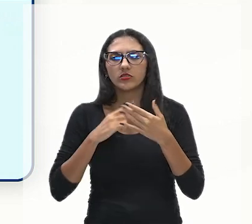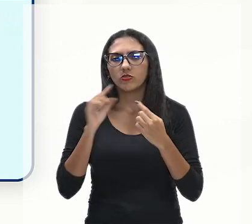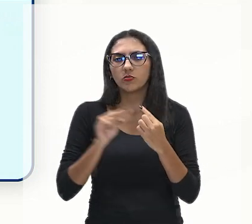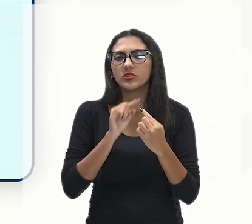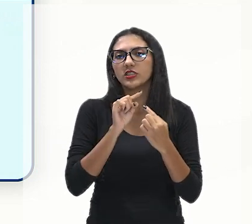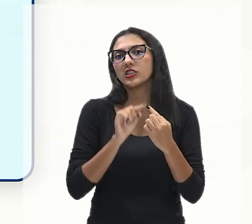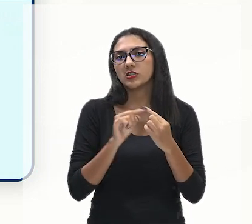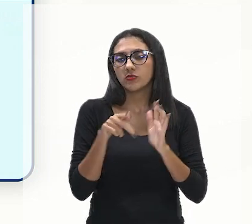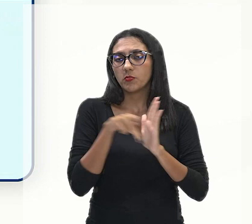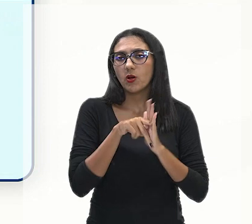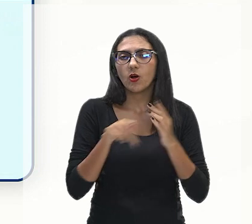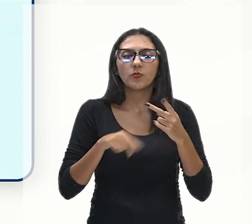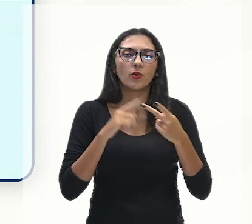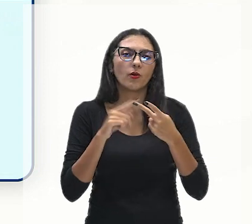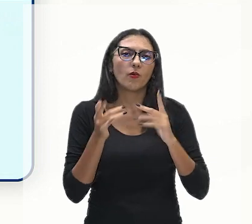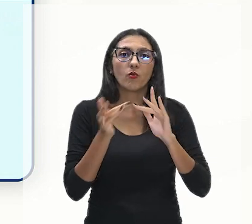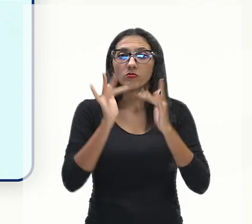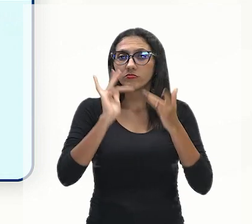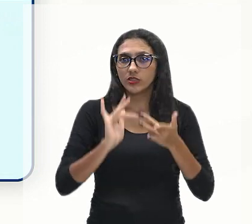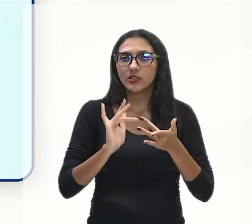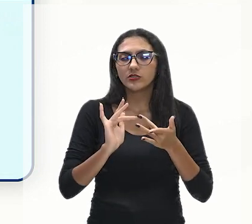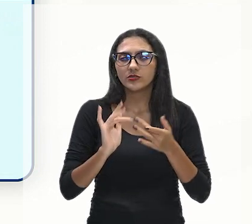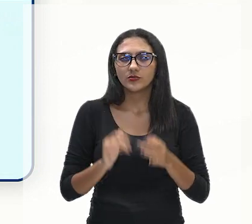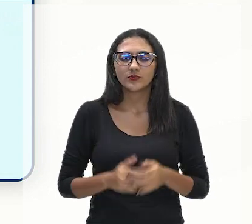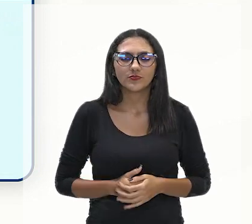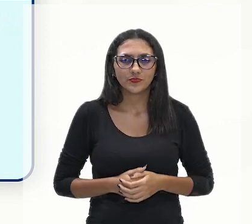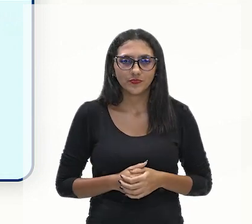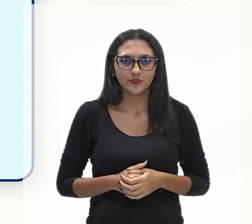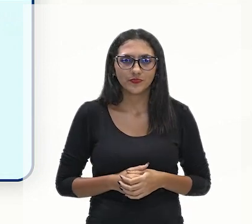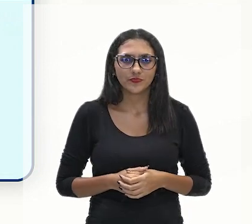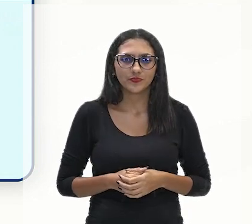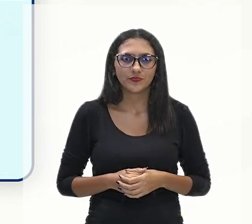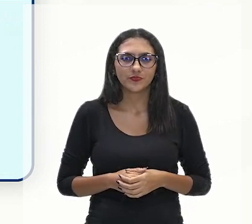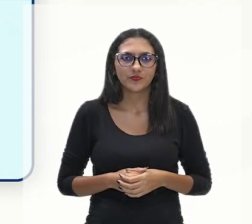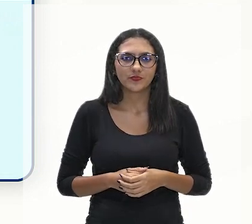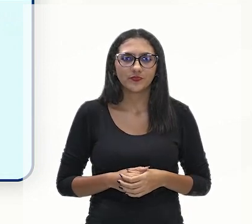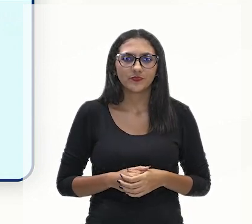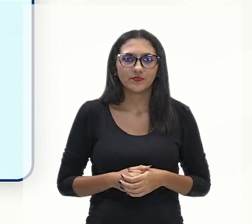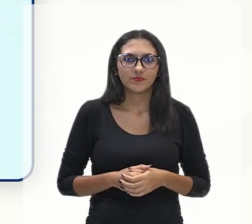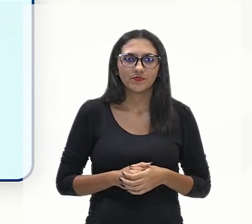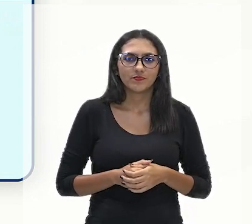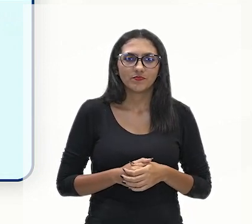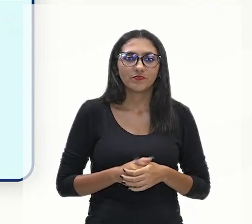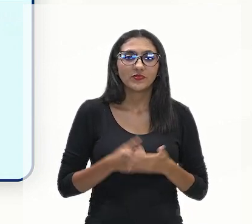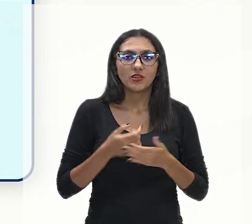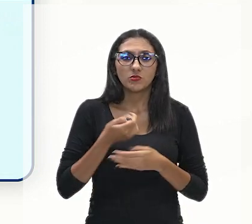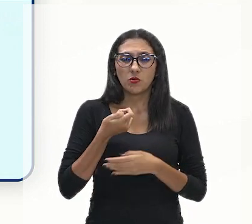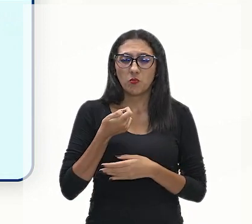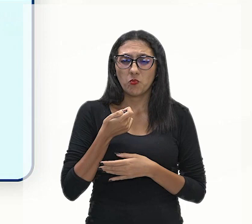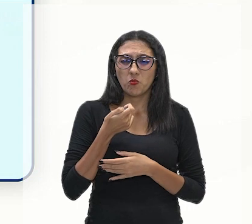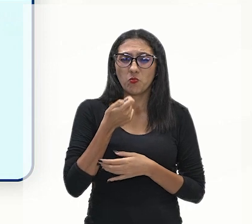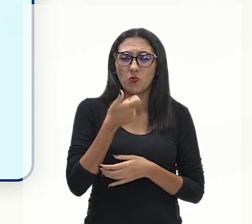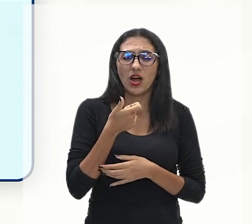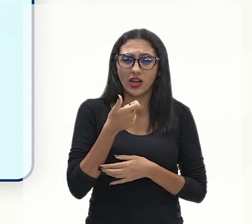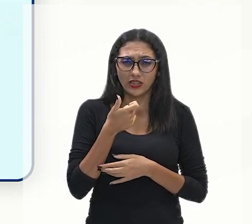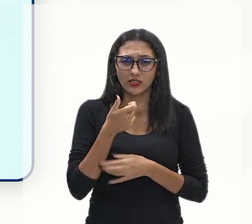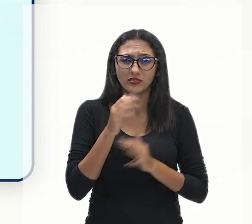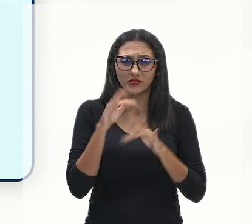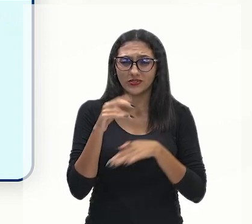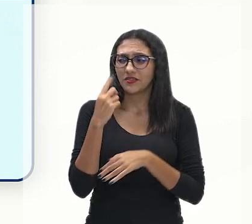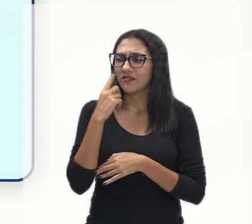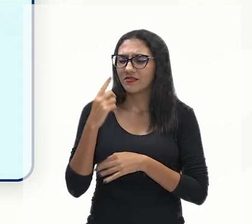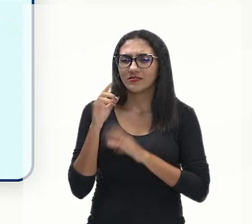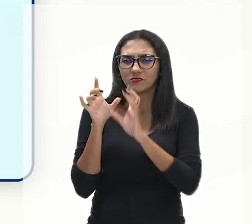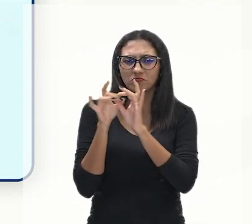e tem um propósito. Então, já está quase montado aqui o nosso quebra-cabeça. Falta uma